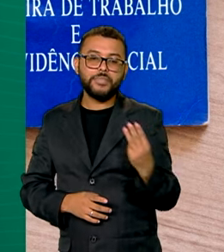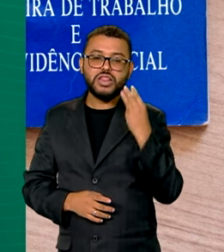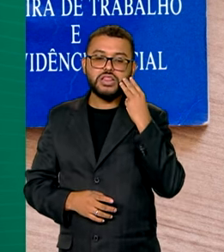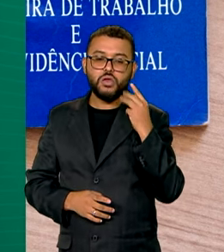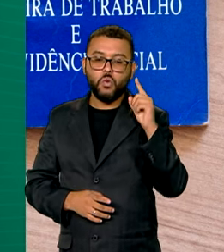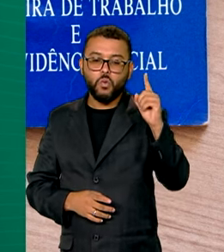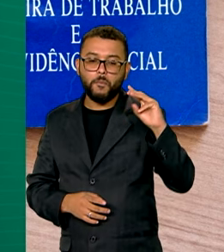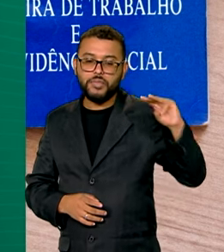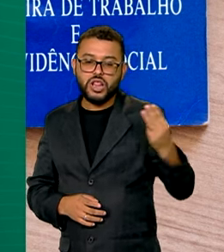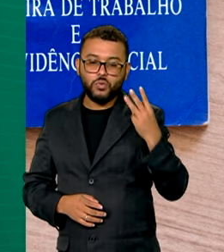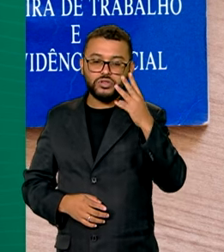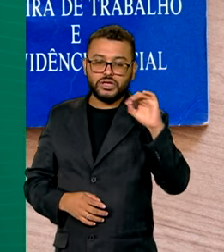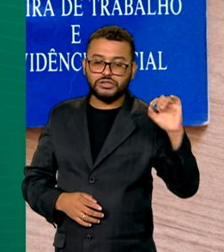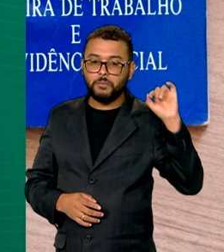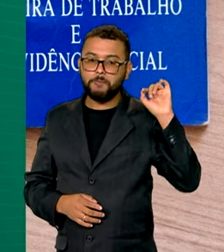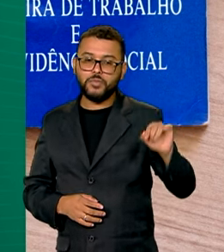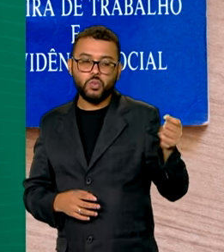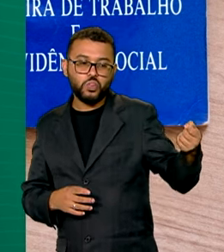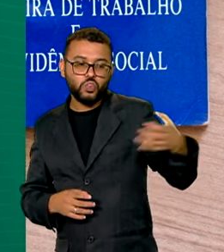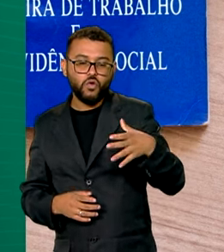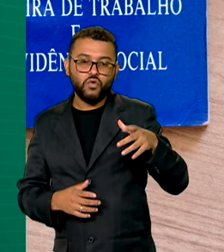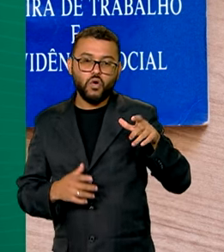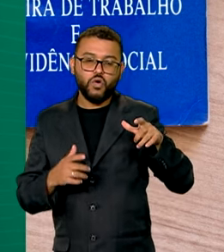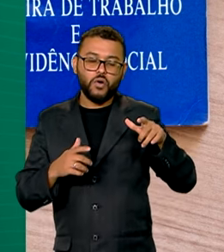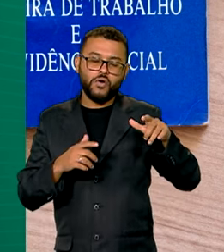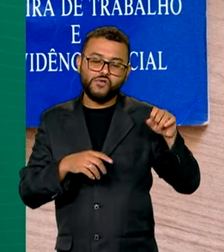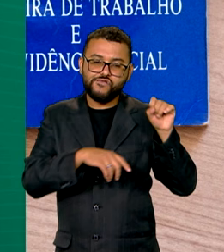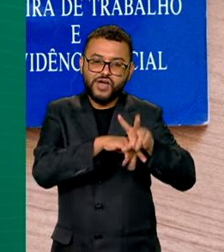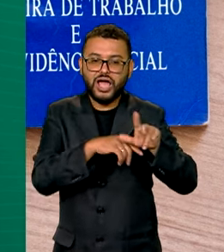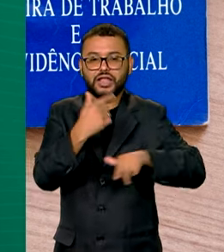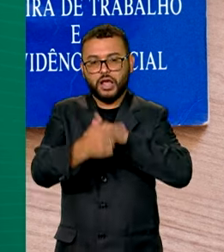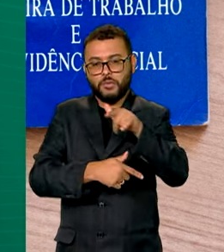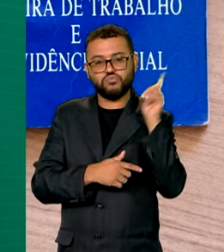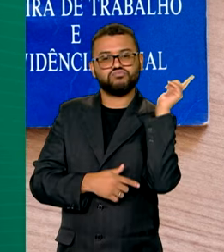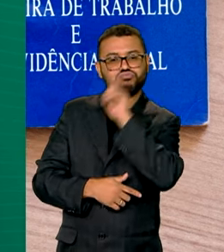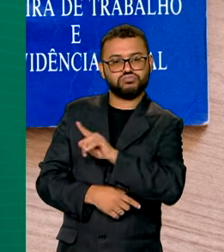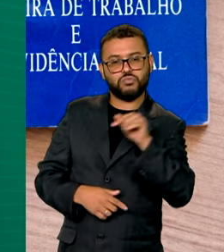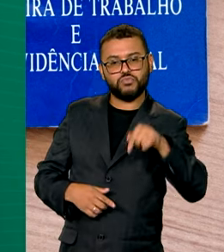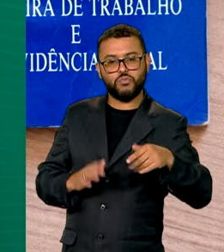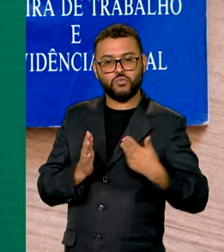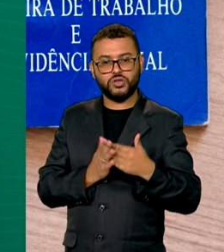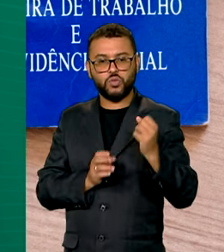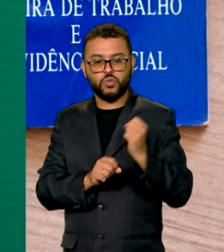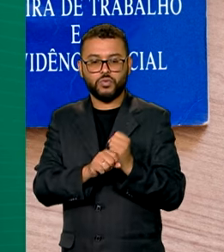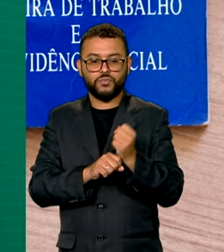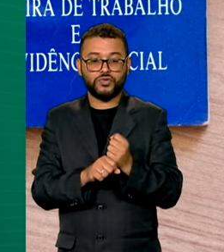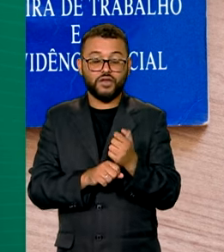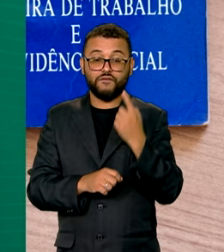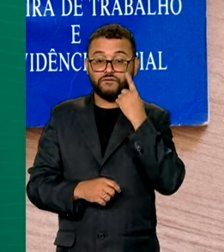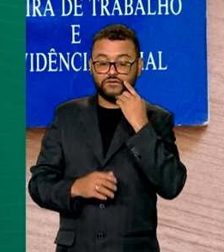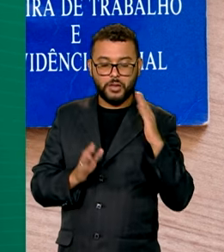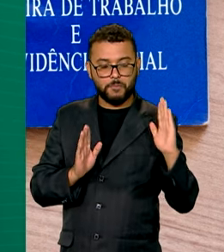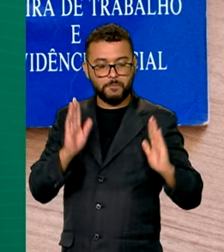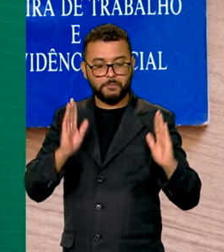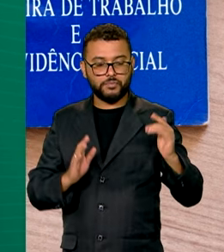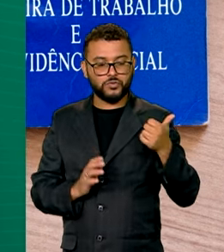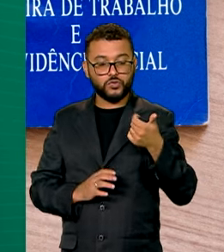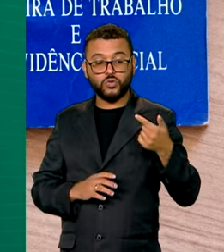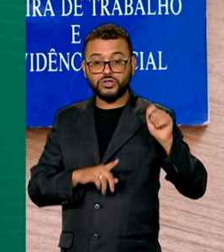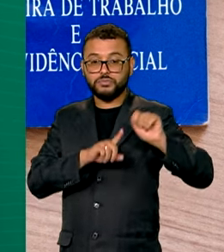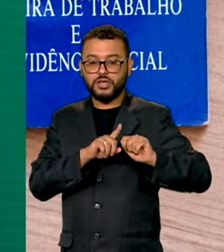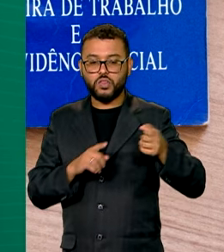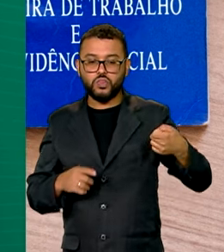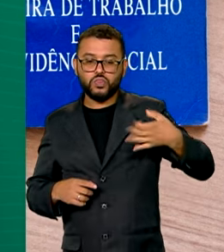e 300 mil novos postos de trabalho desde o início do ano. E nos últimos 12 meses, o número de